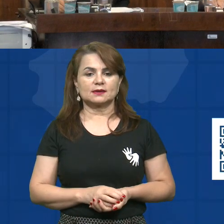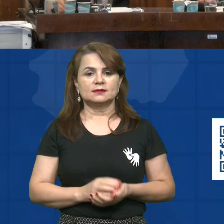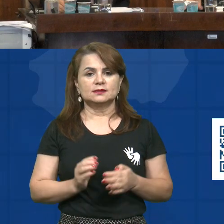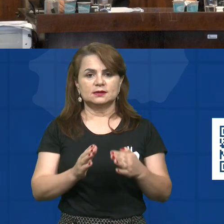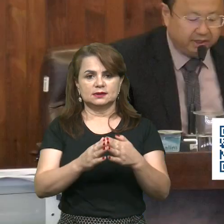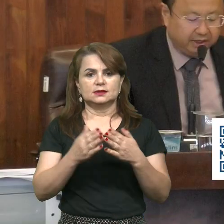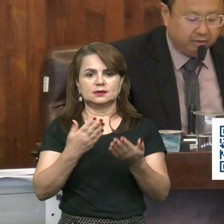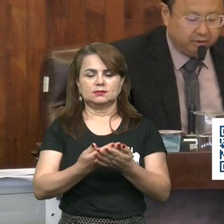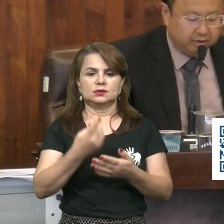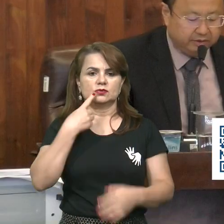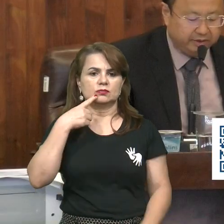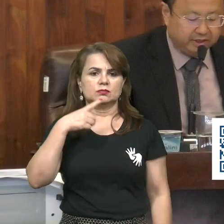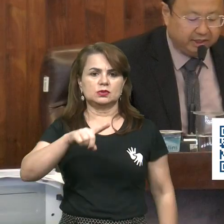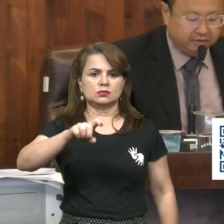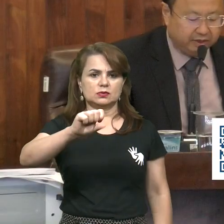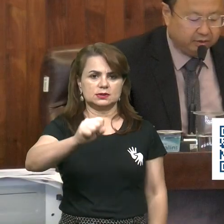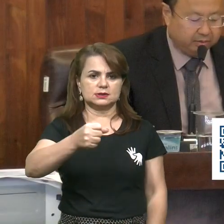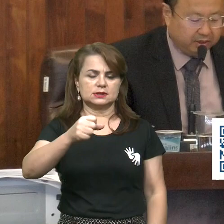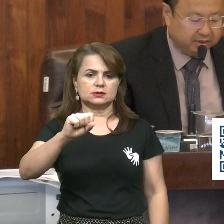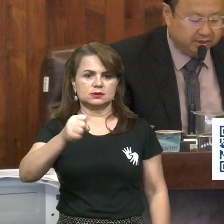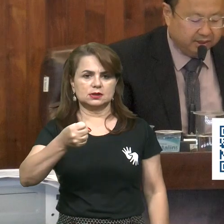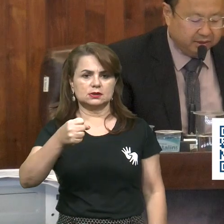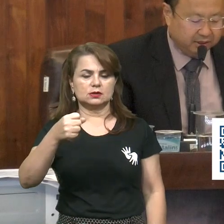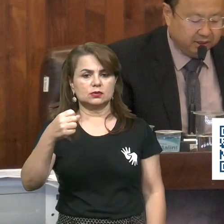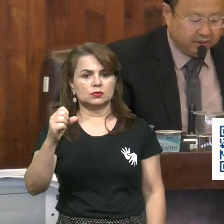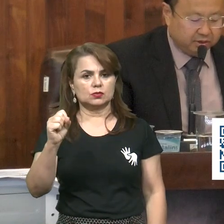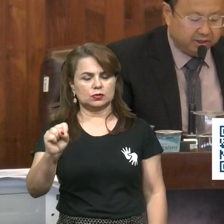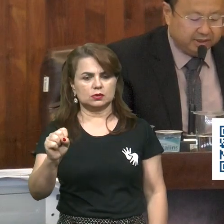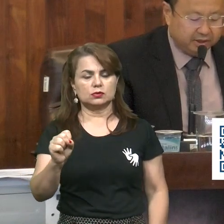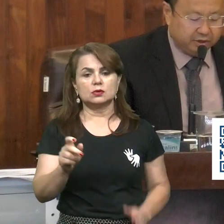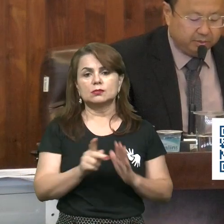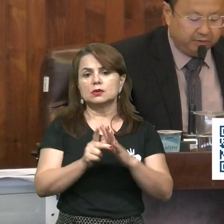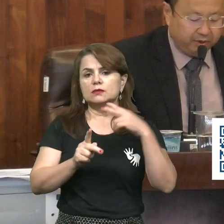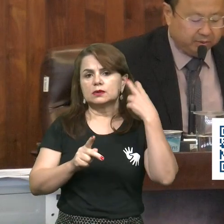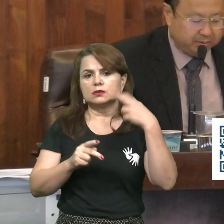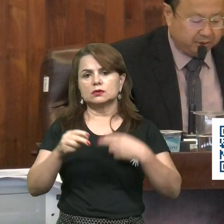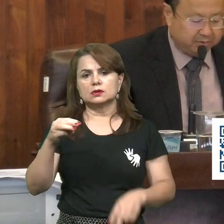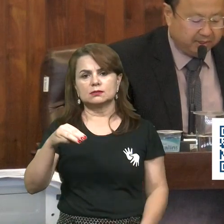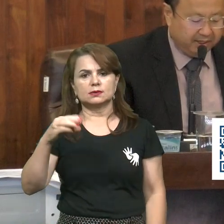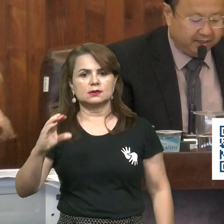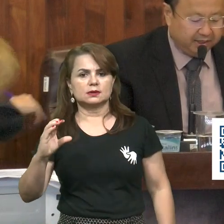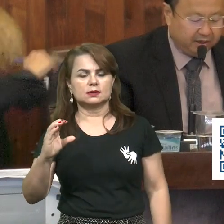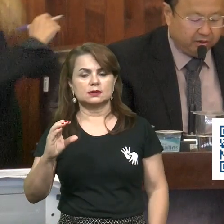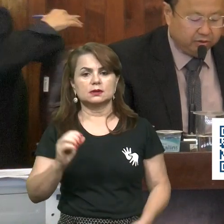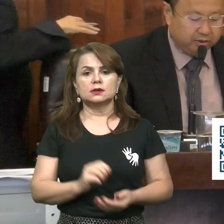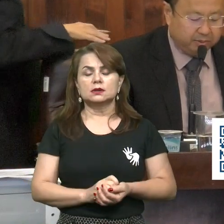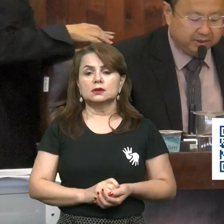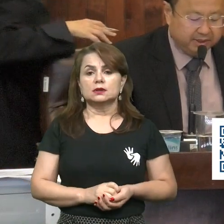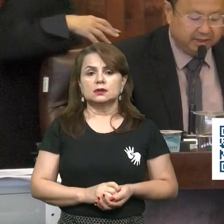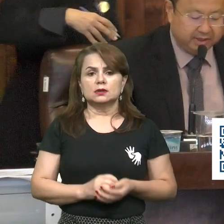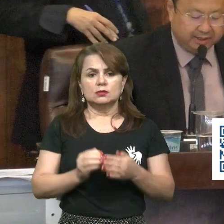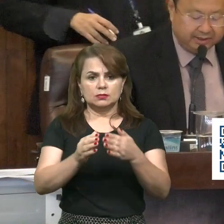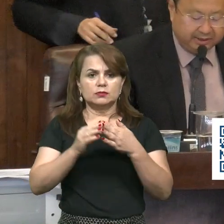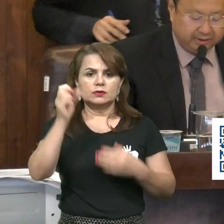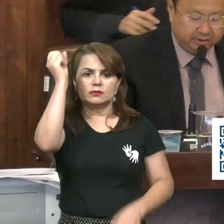Requerimento 1888/2023, do vereador Marcos Rezende. Solicitando ao senhor prefeito municipal de Marília, Daniel Alonso, ao